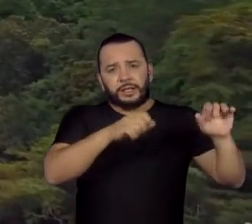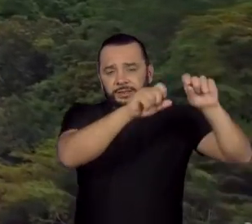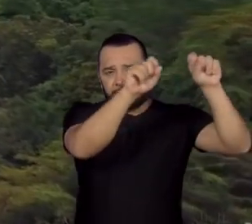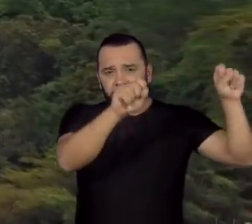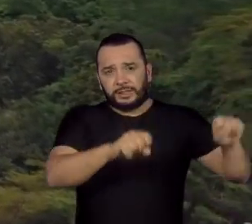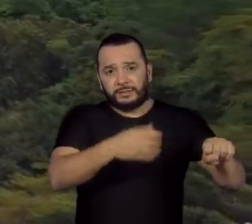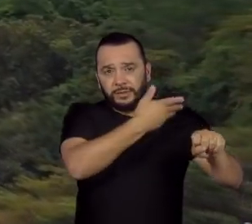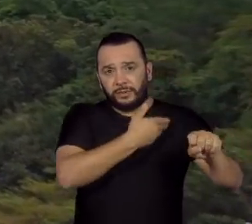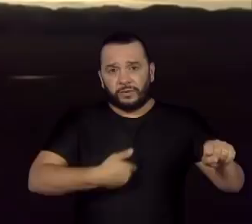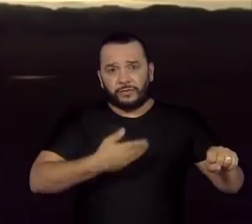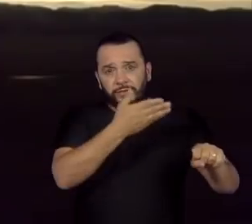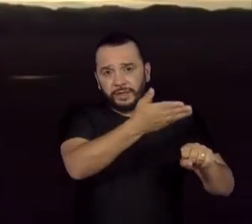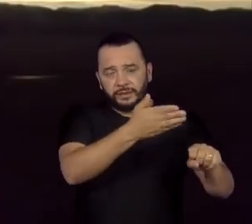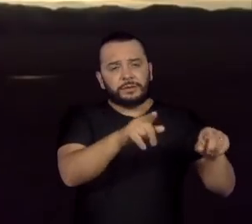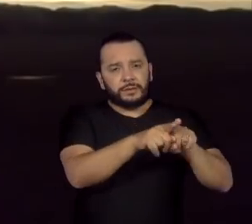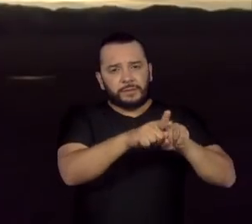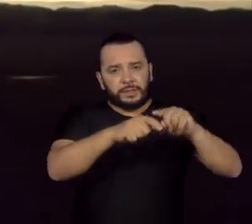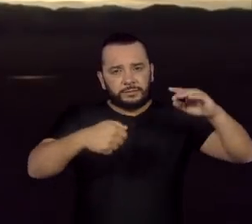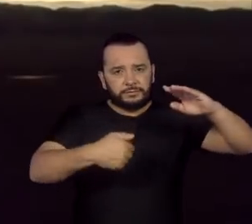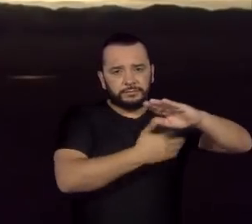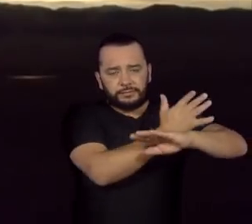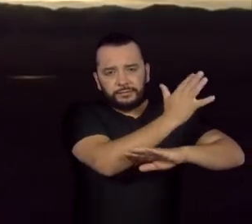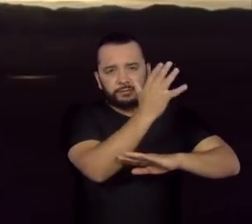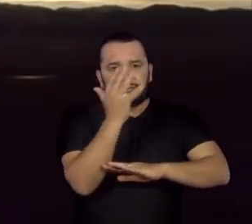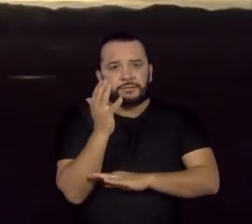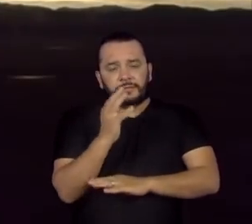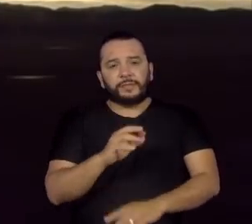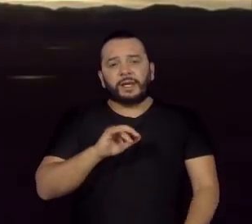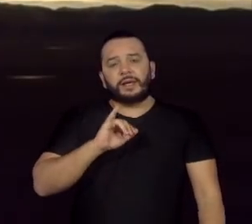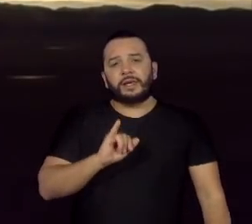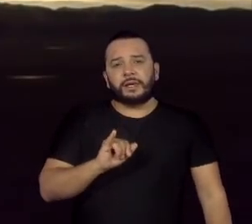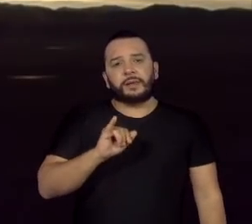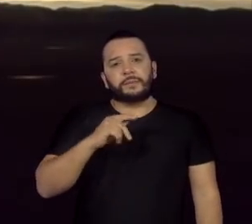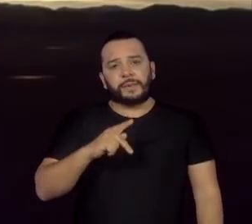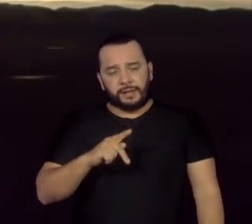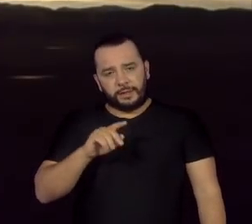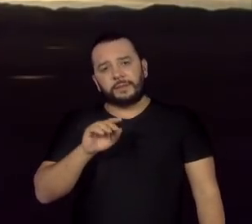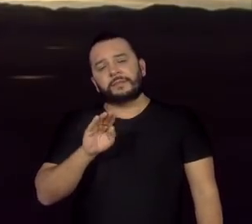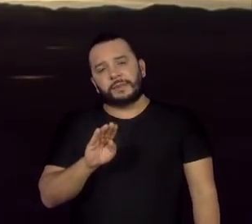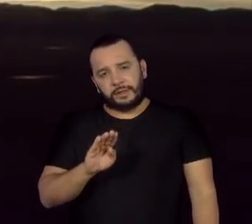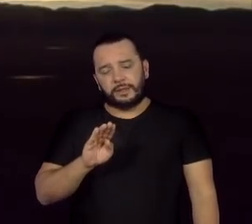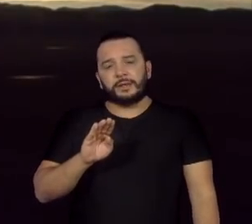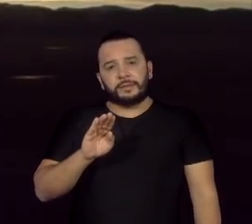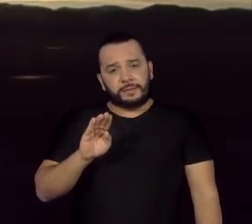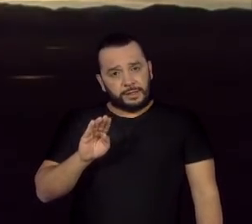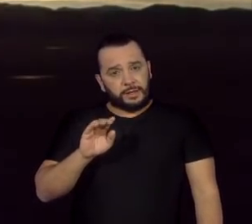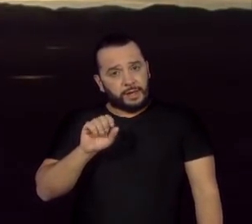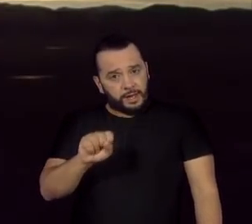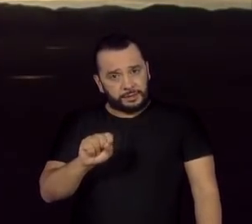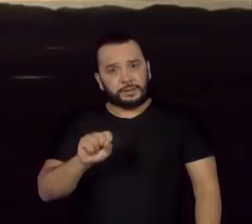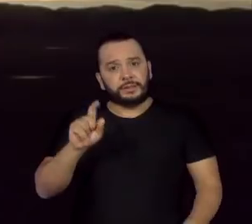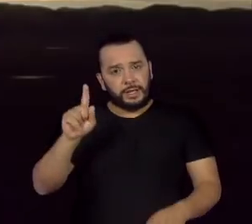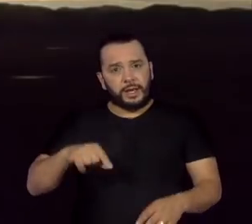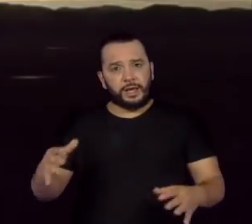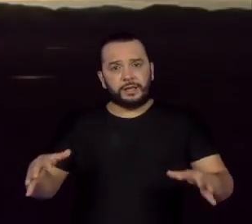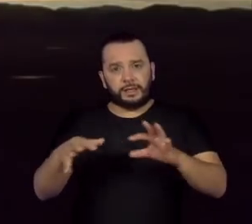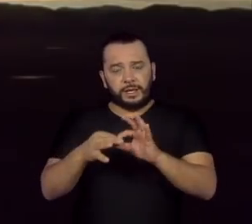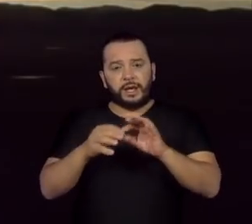e Serviços Ecossistêmicos, IPBES, ambos ligados às Nações Unidas.